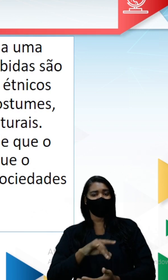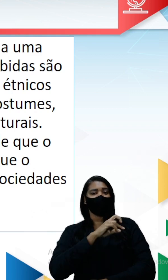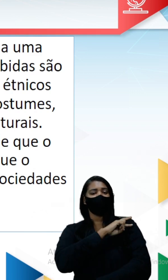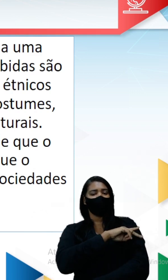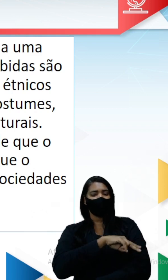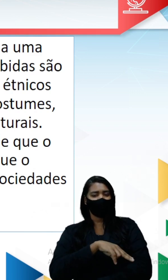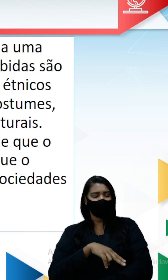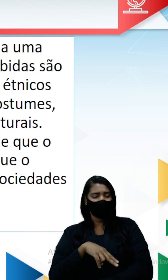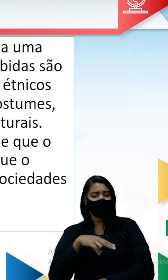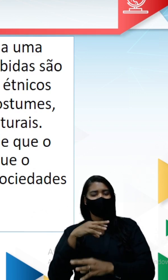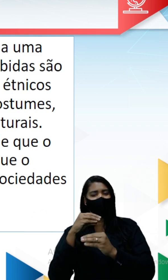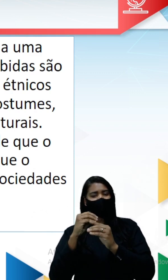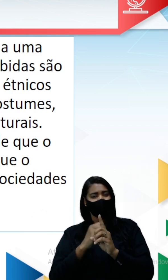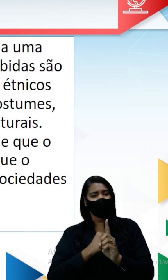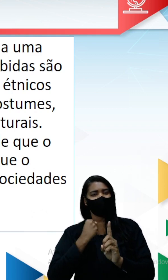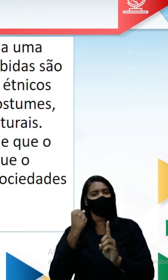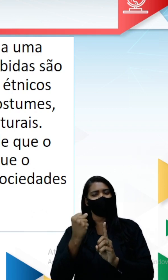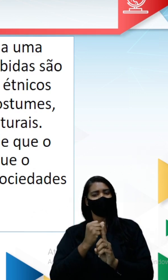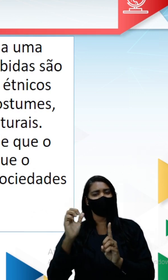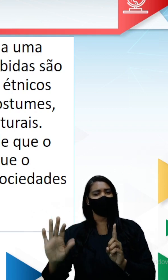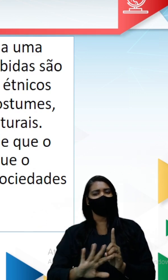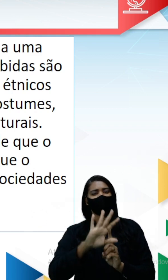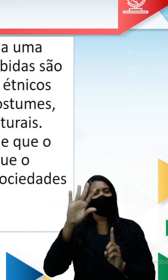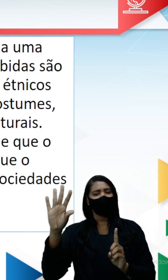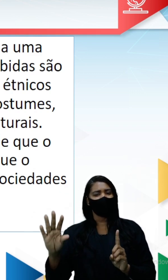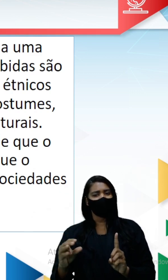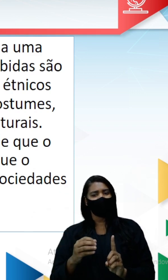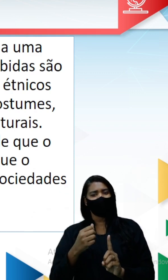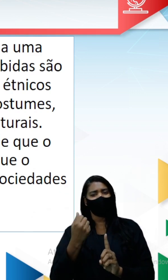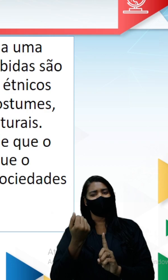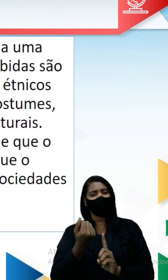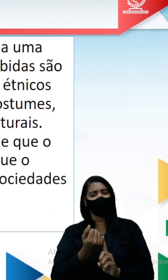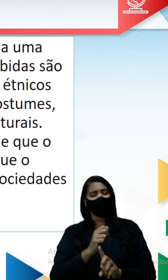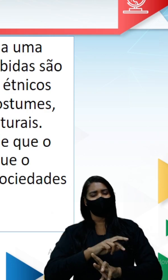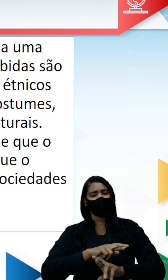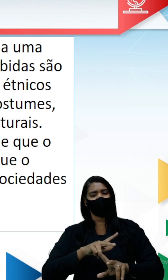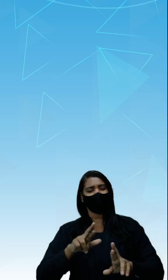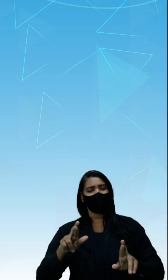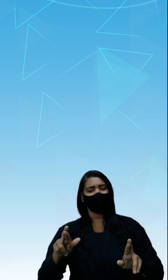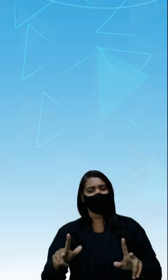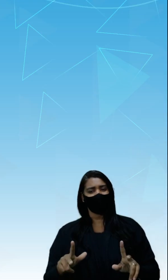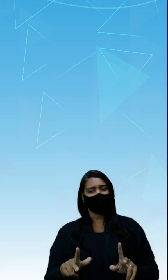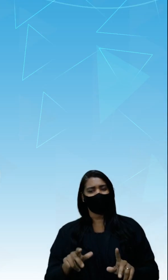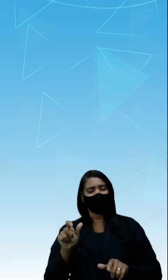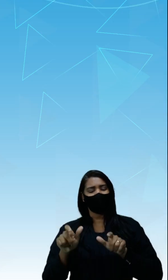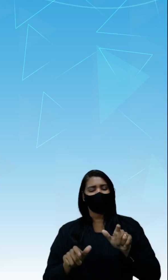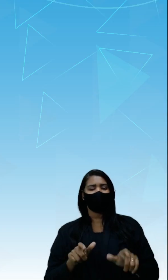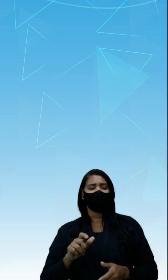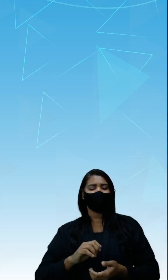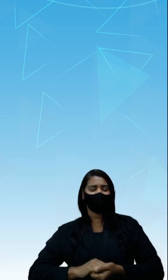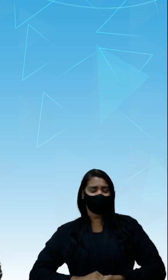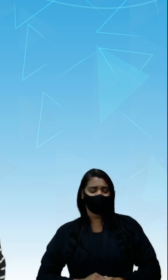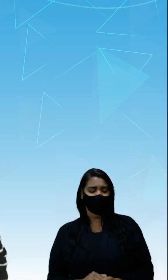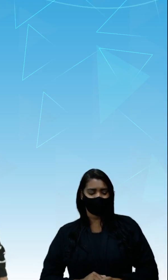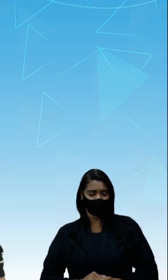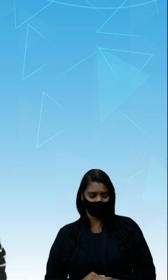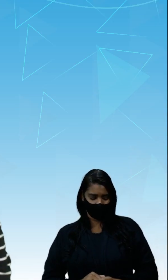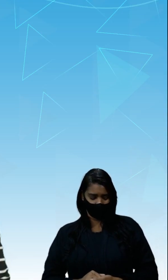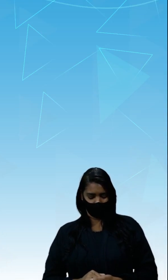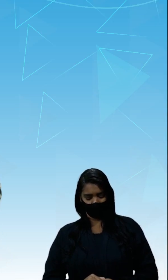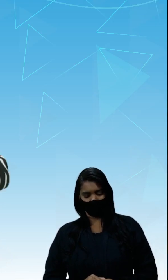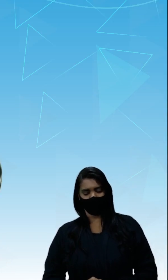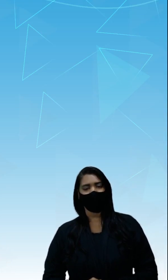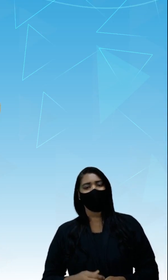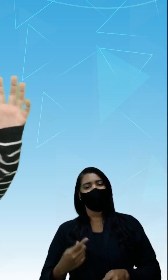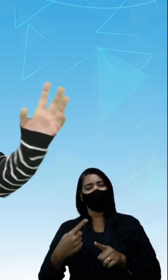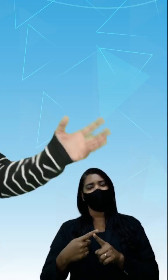uma construção social, que o entendimento de raça pode variar em diferentes sociedades. Certo, amores? Porque